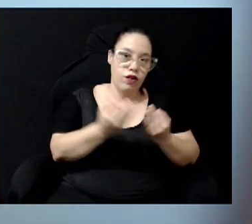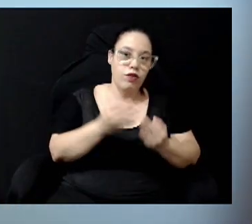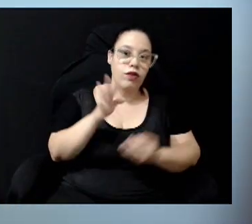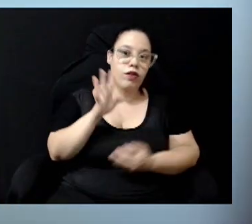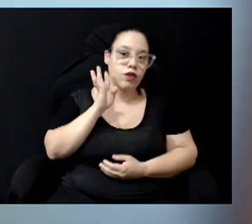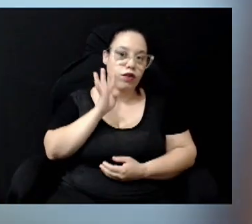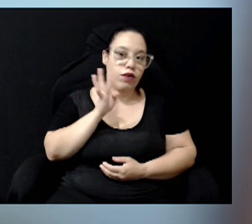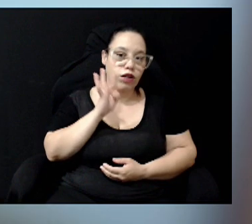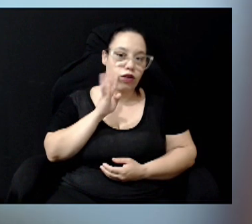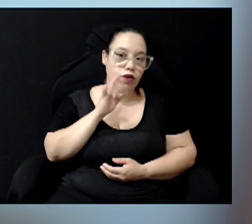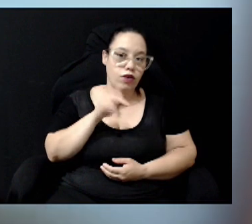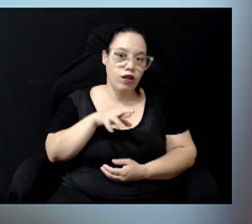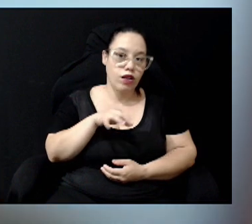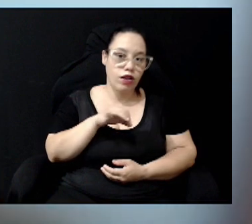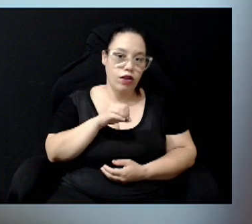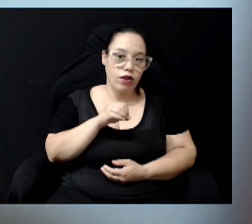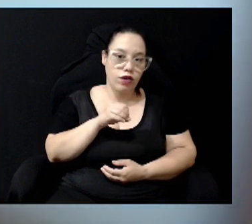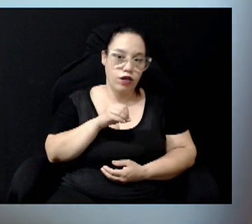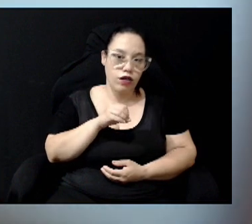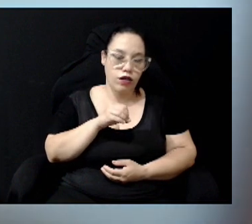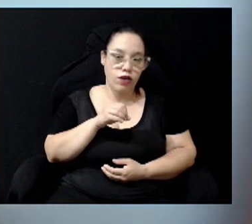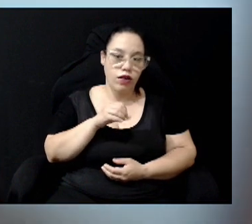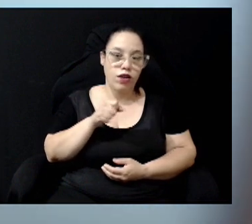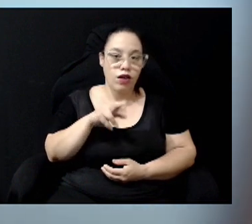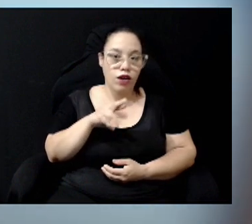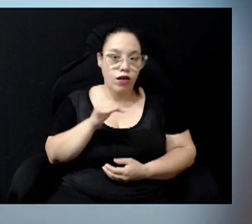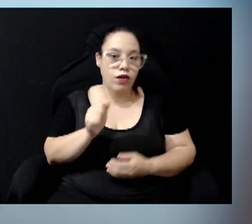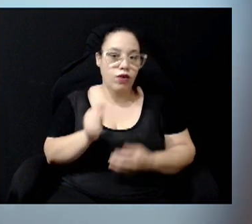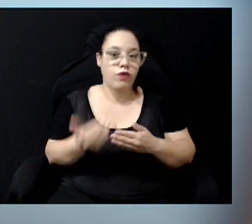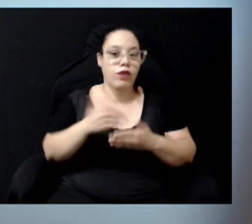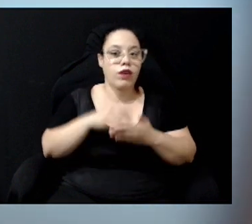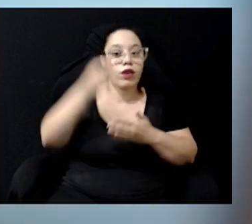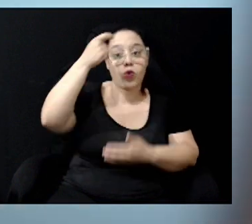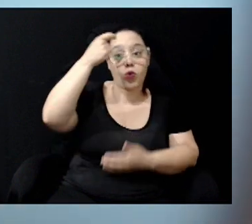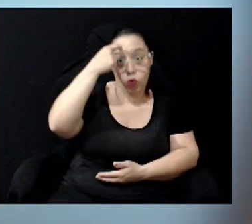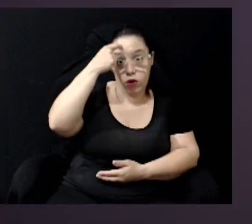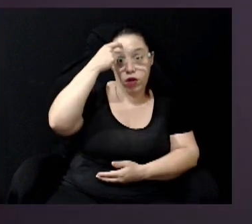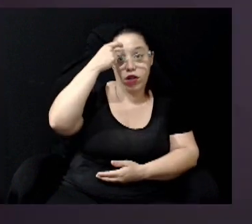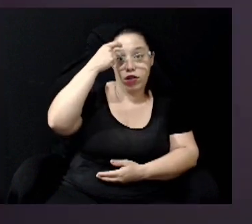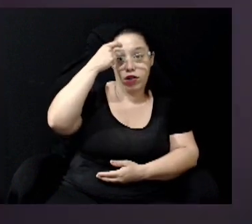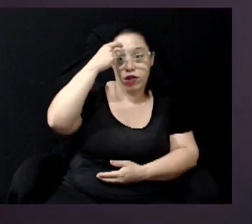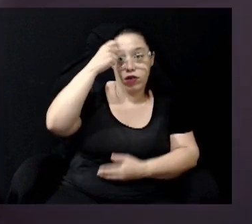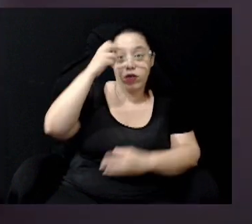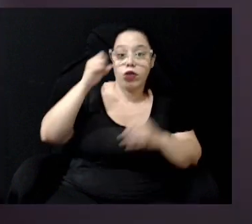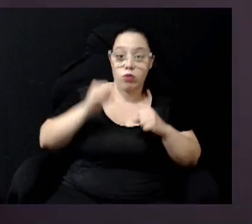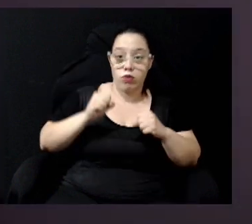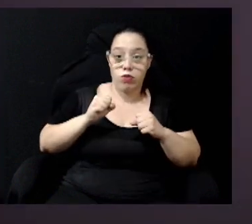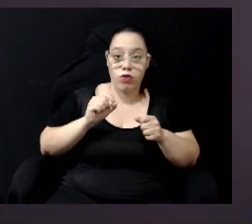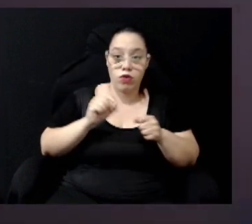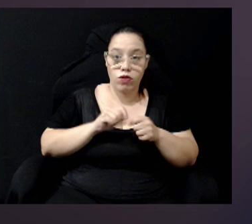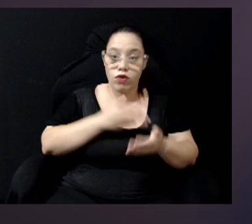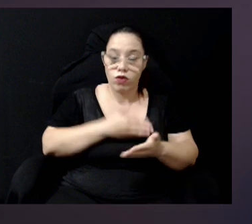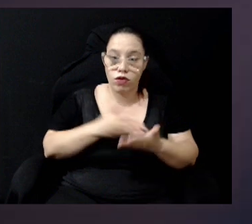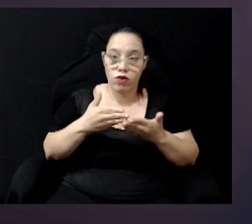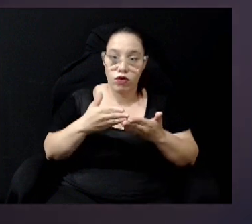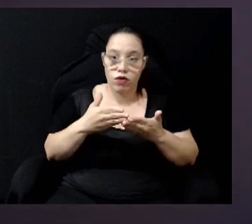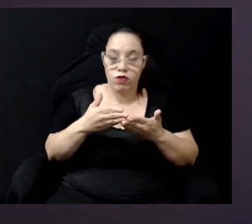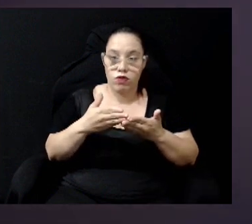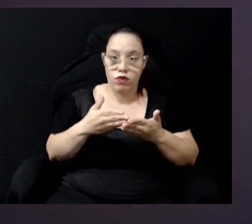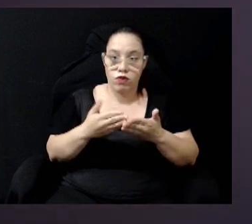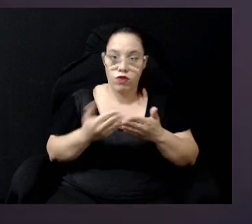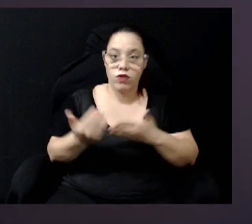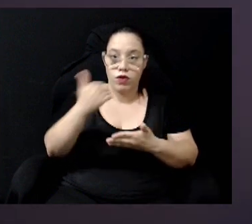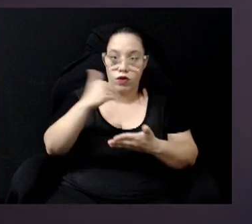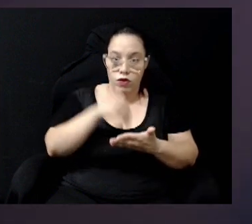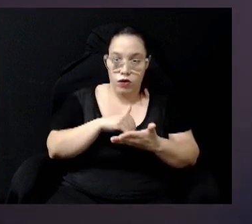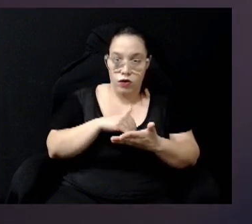a constelação ela é uma terapia para trazer consciência, para que você possa fazer algo a partir do que você está trazendo para a consciência,